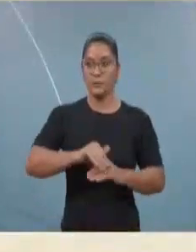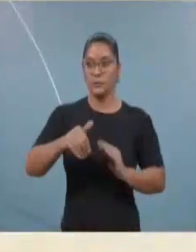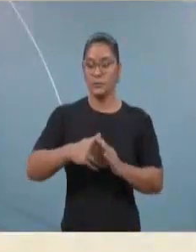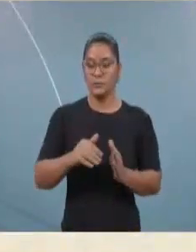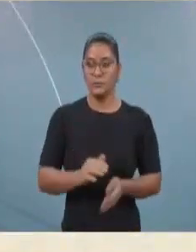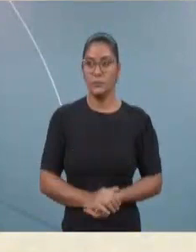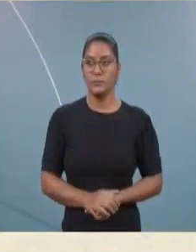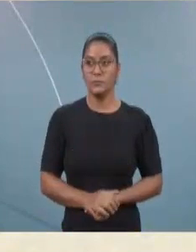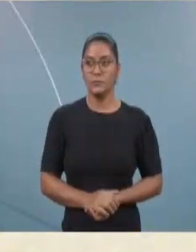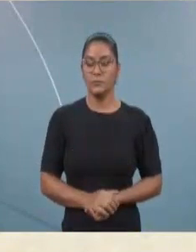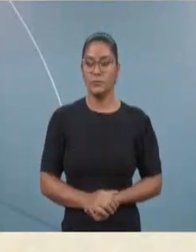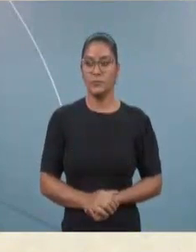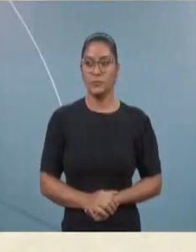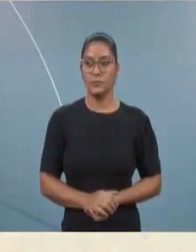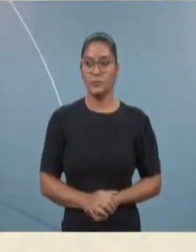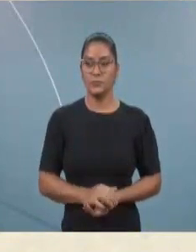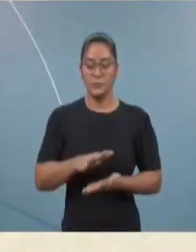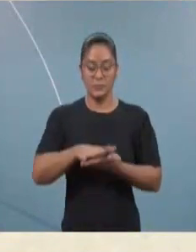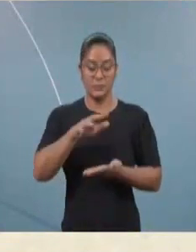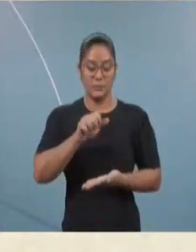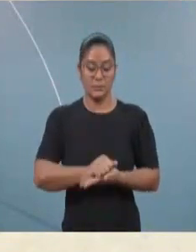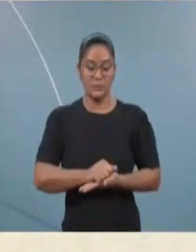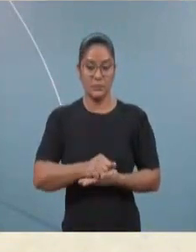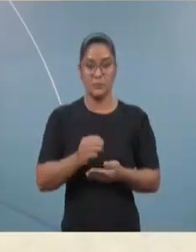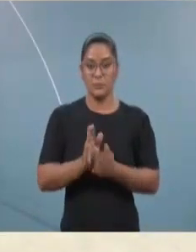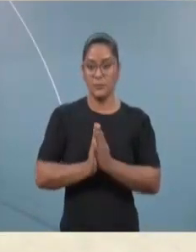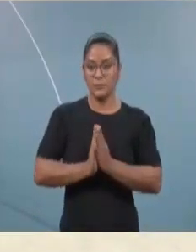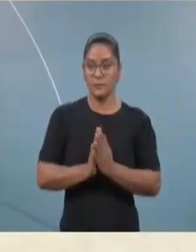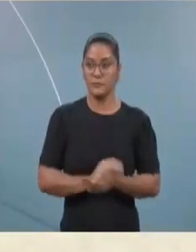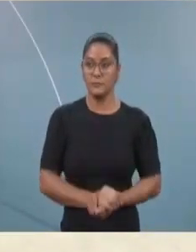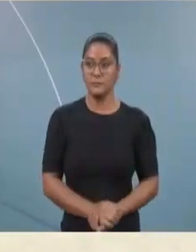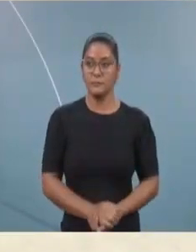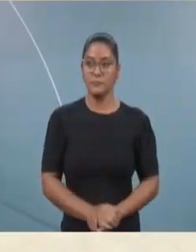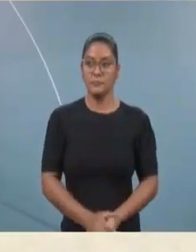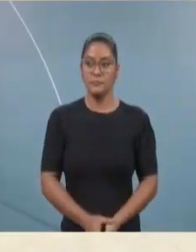mundo todo mundo registrar a presença por